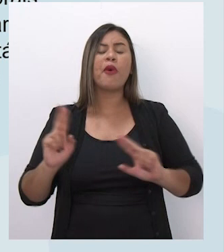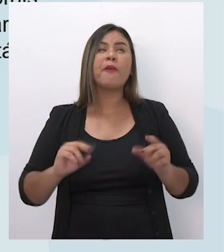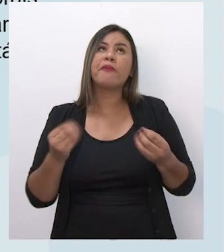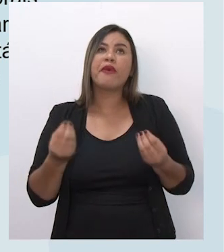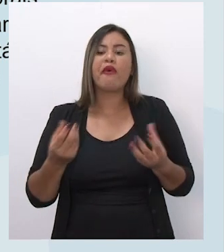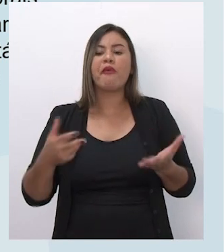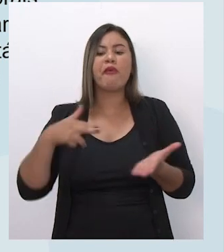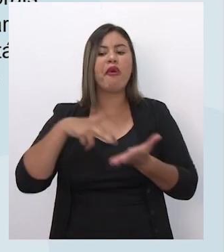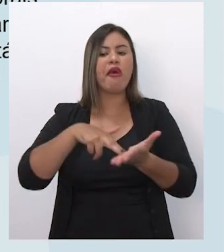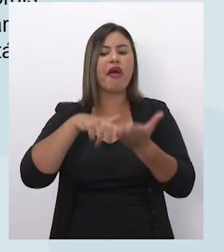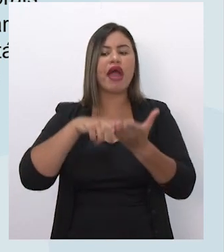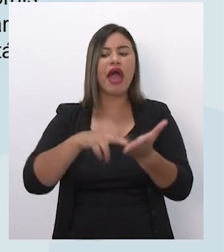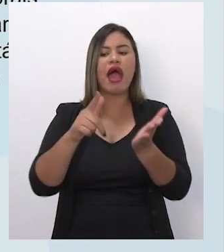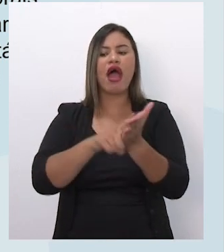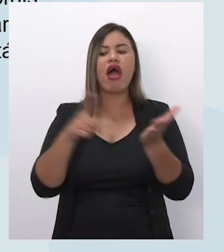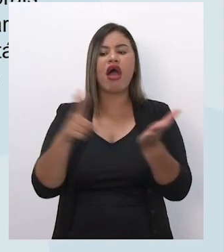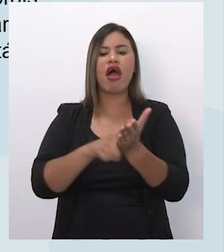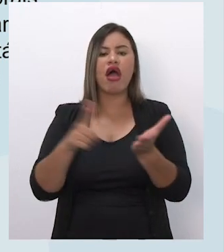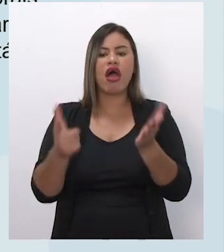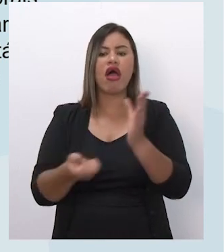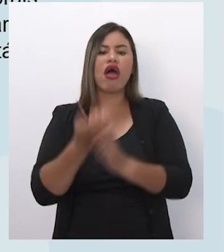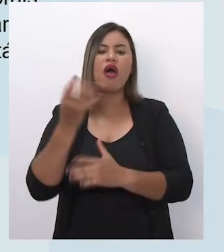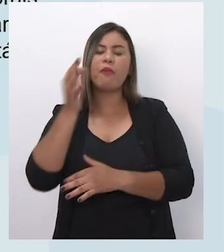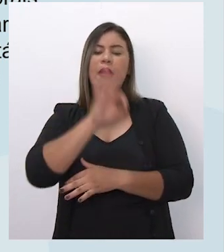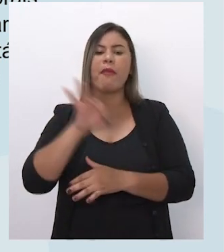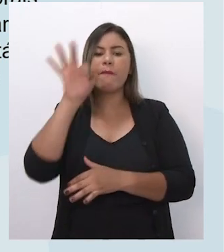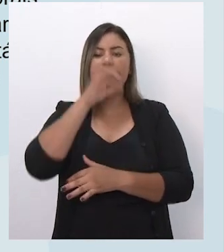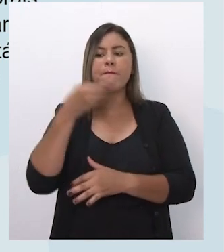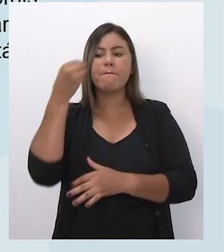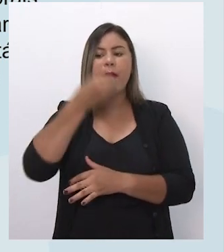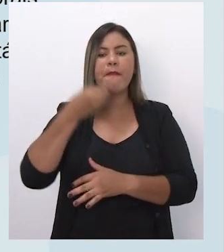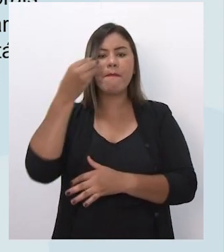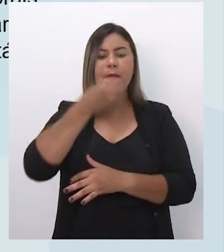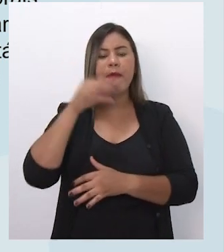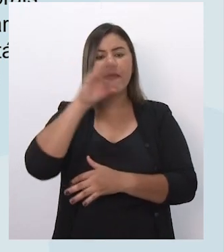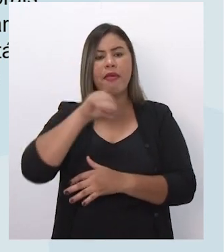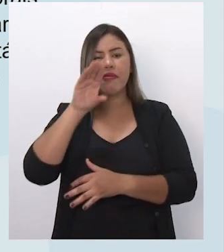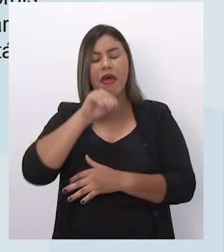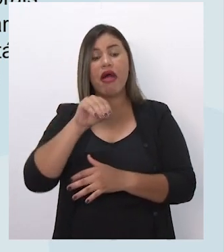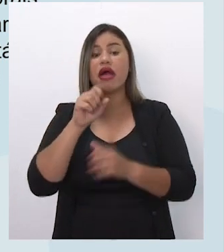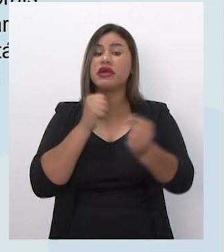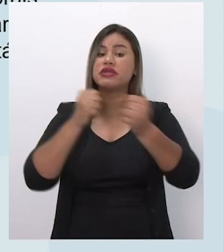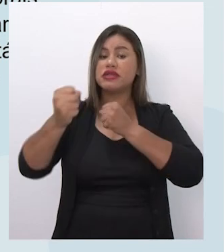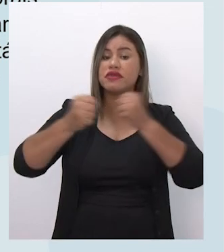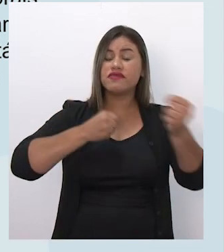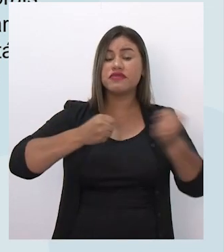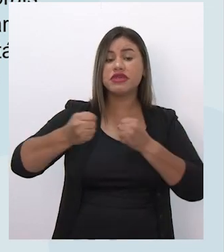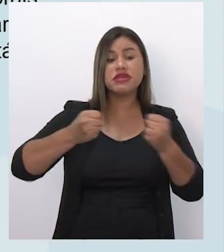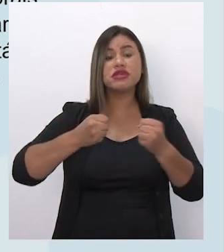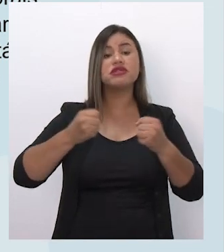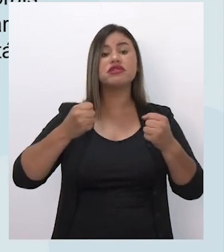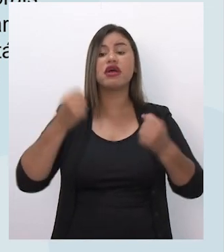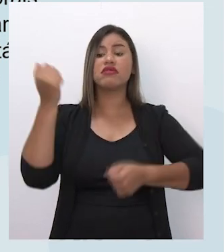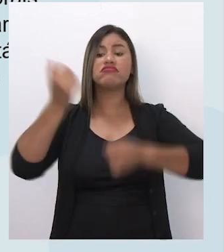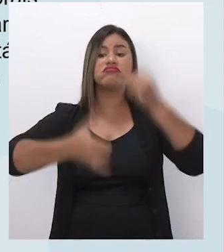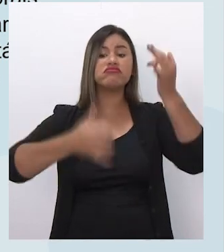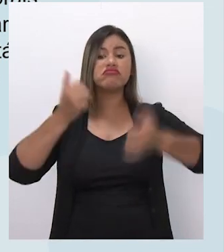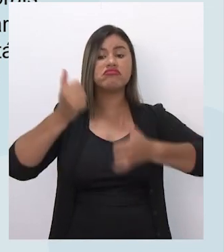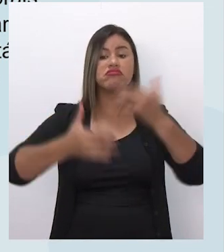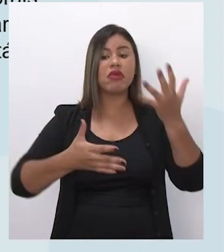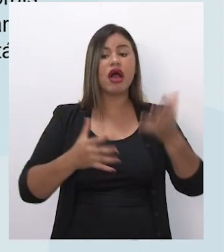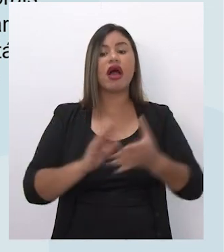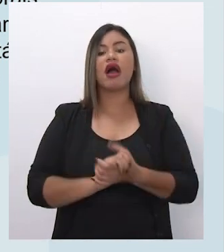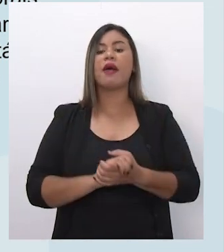que são cartas, jornais, inventários orais, são entrevistas e relatos, e materiais, festas,